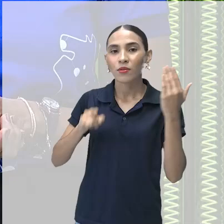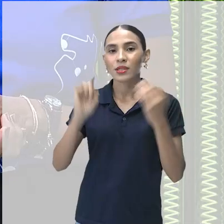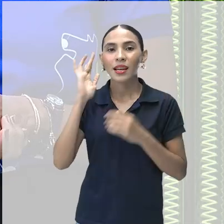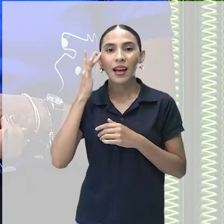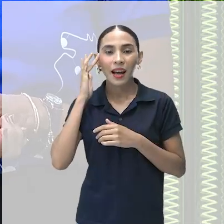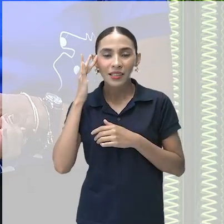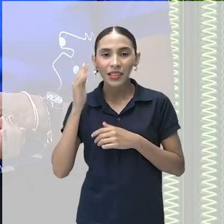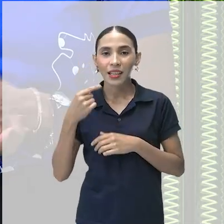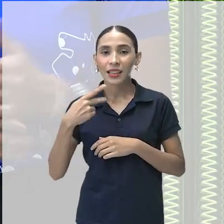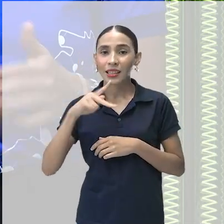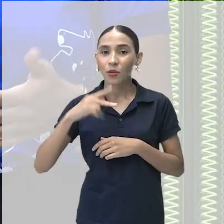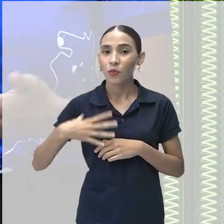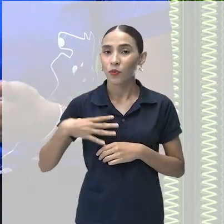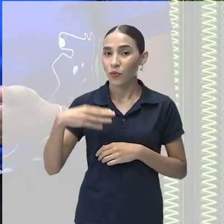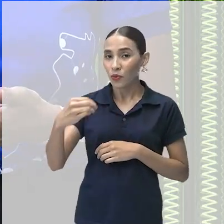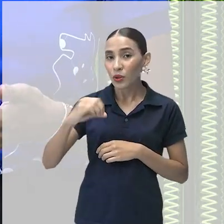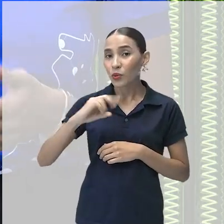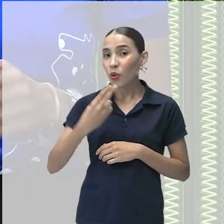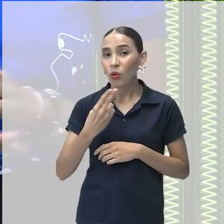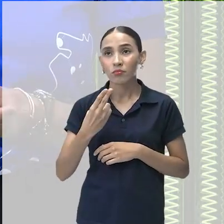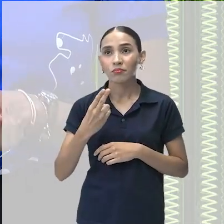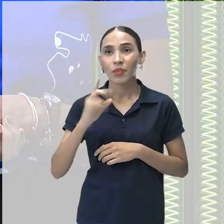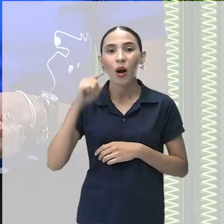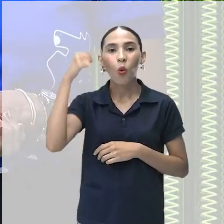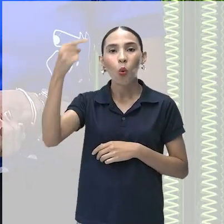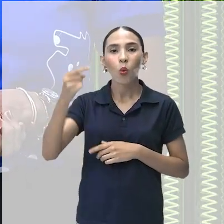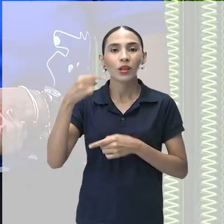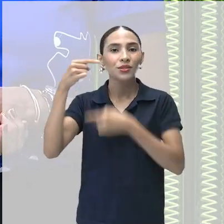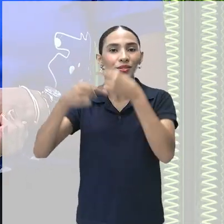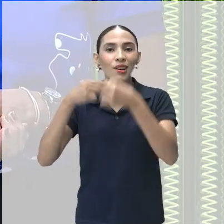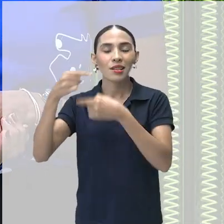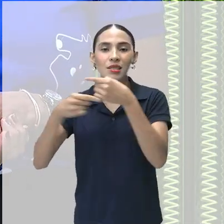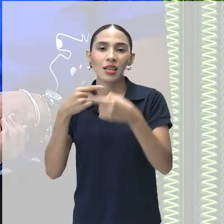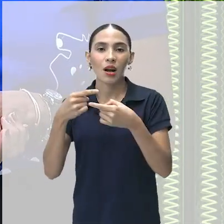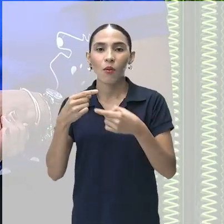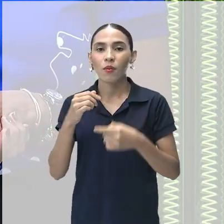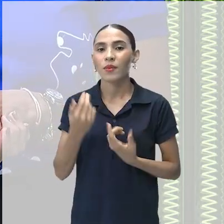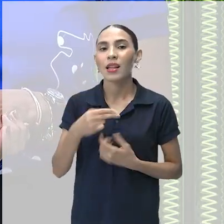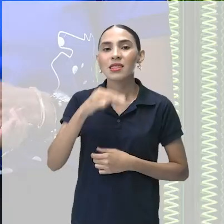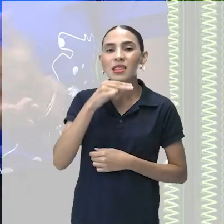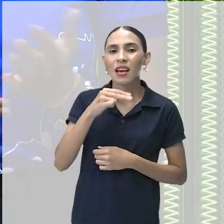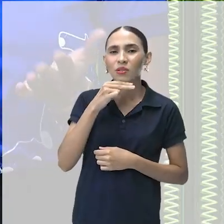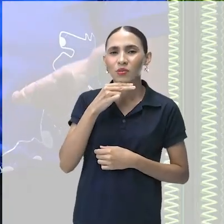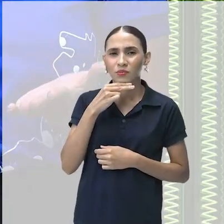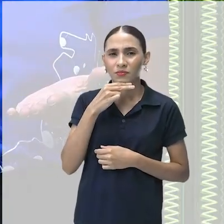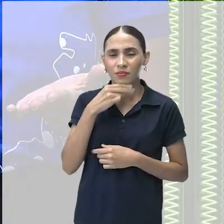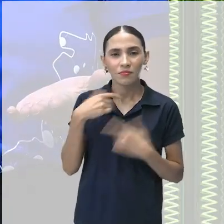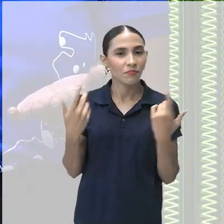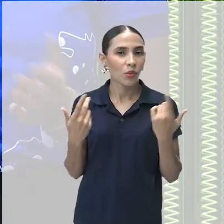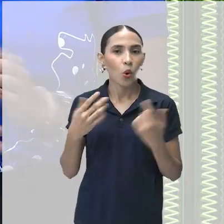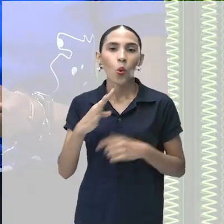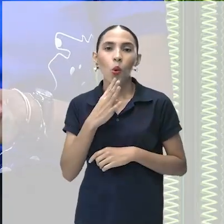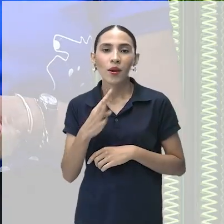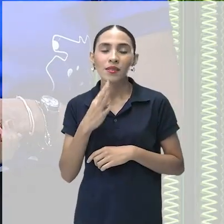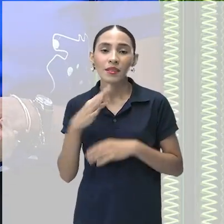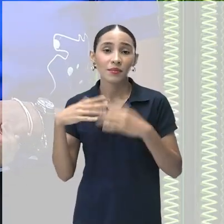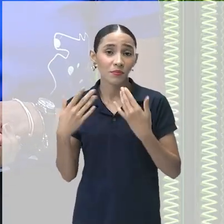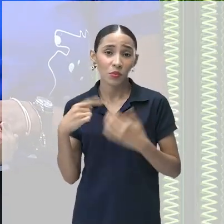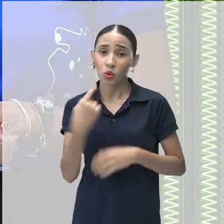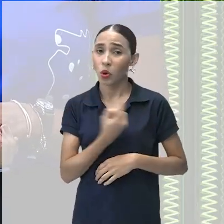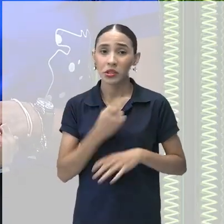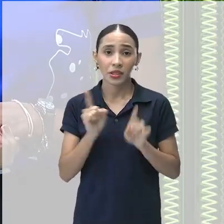seu filho ou a próxima geração, né, como o neto, merece conhecer, ou nós